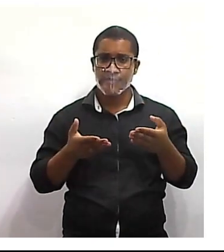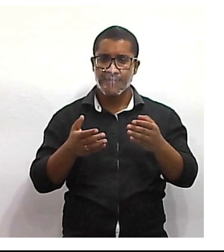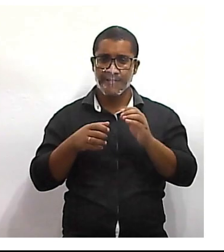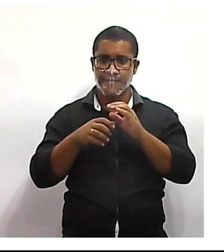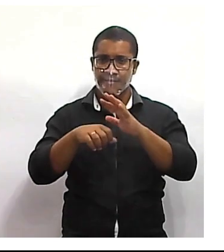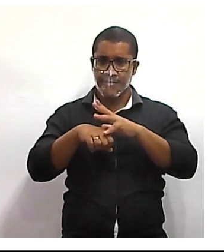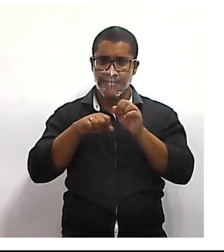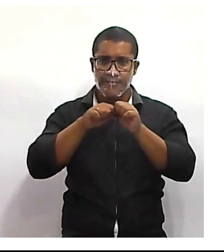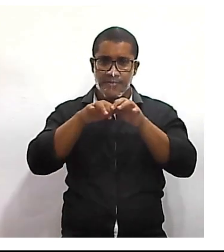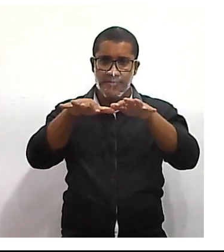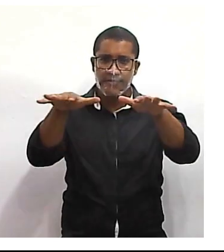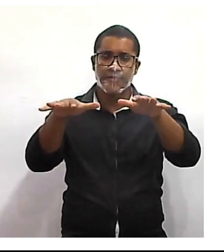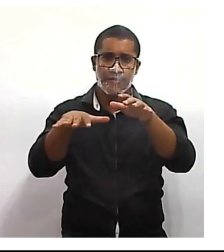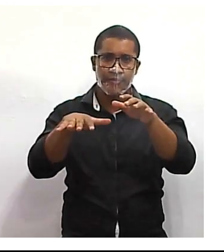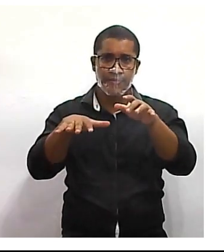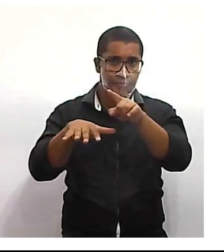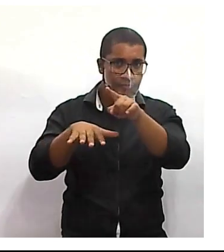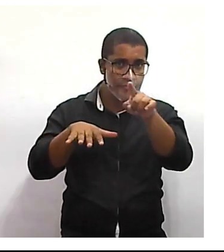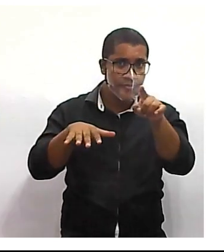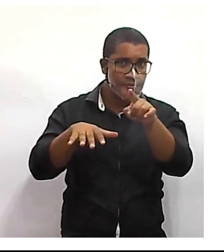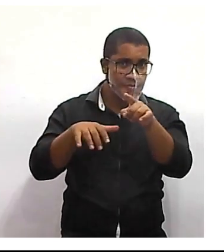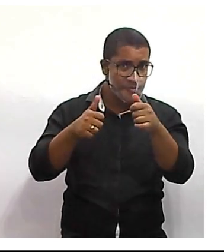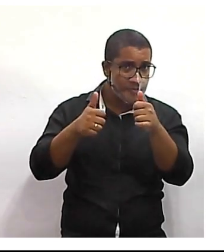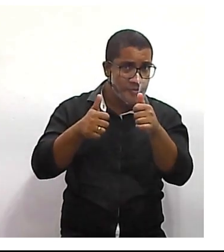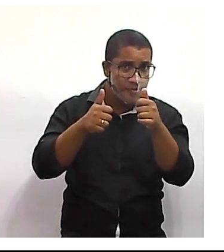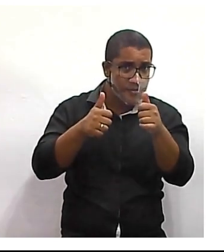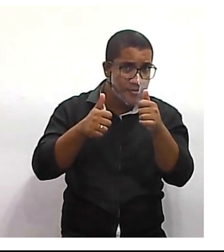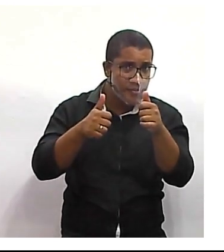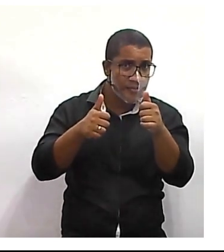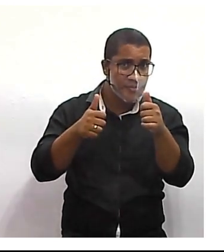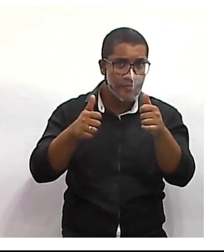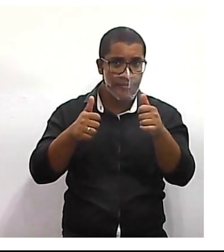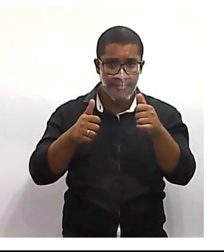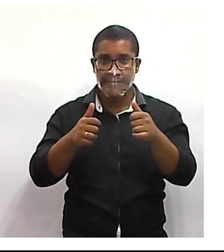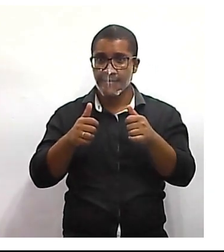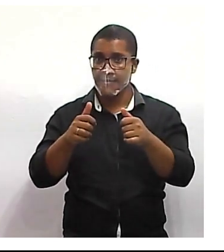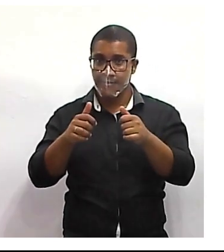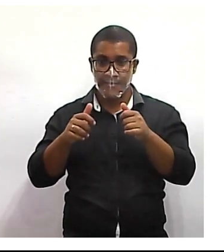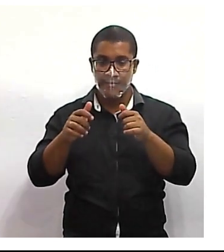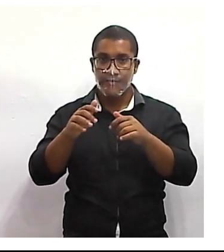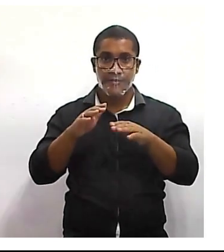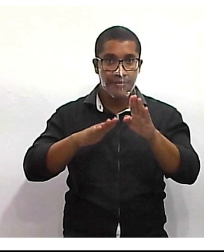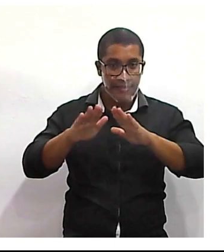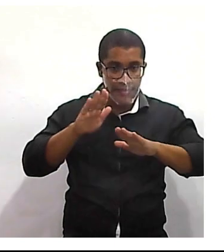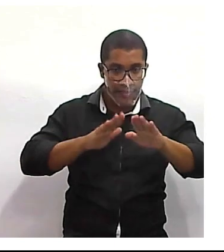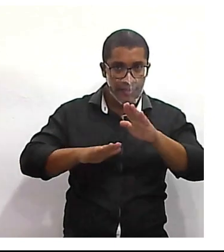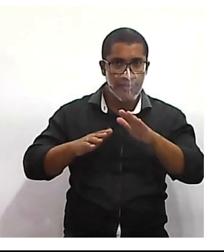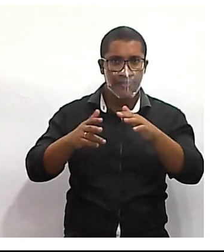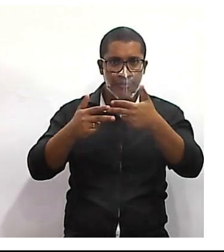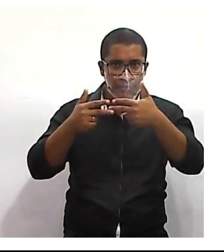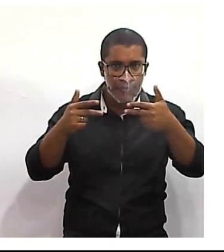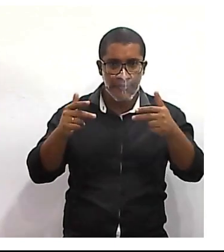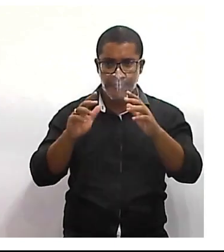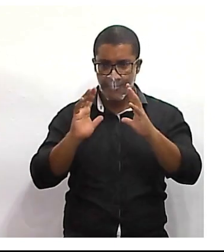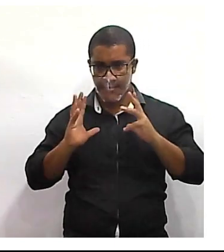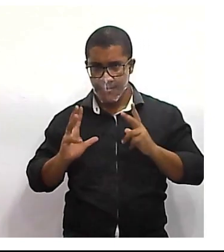pandemia. Eu espero que todos vocês estejam bem, seguindo todos os protocolos, né? A gente está retomando as atividades com segurança.